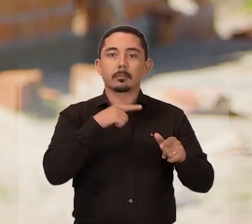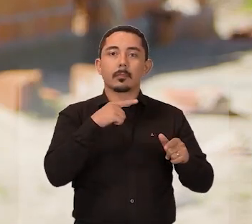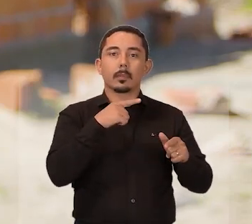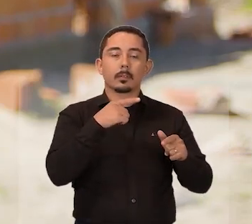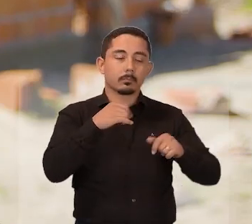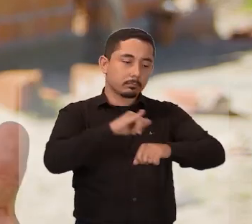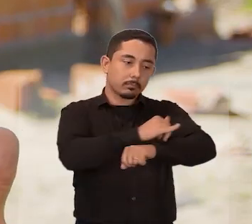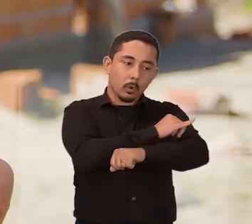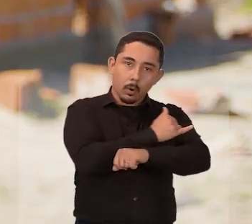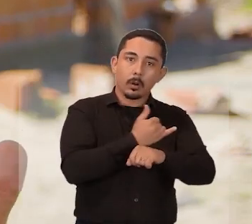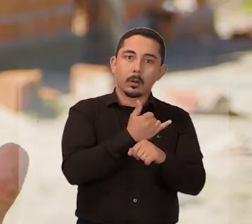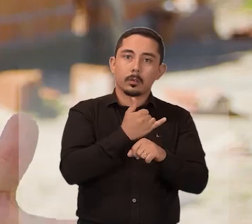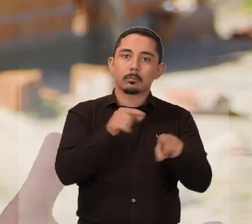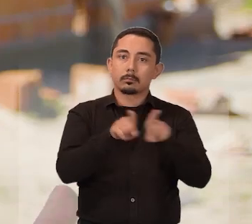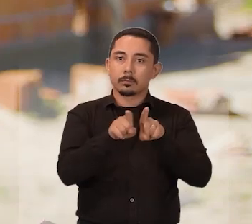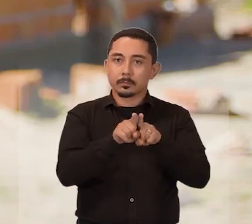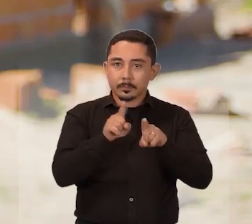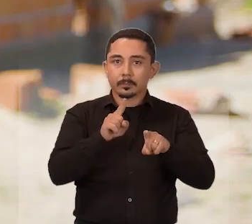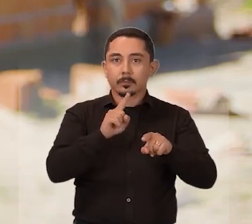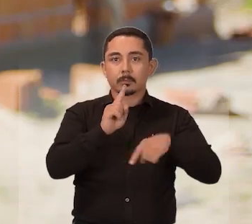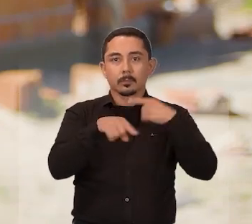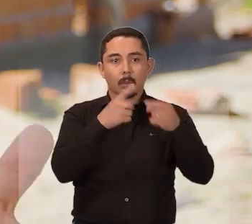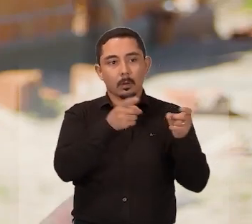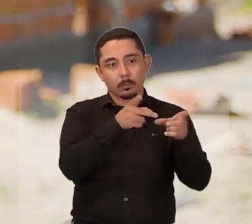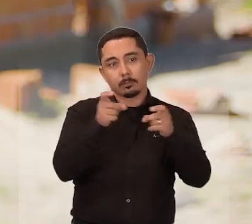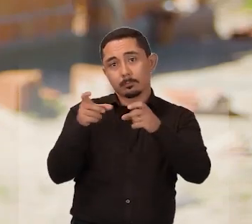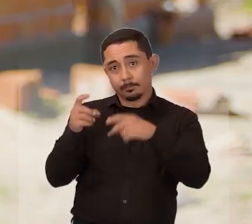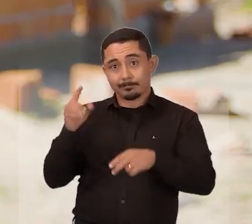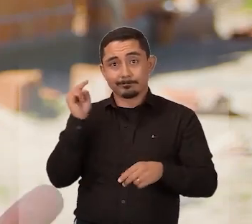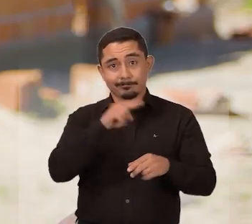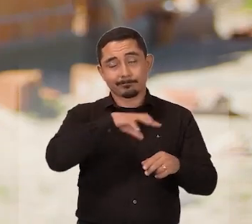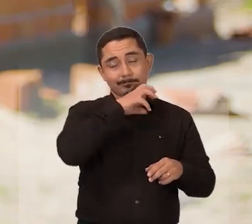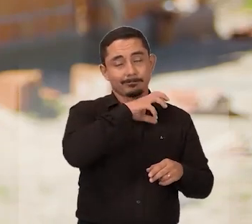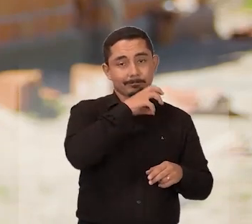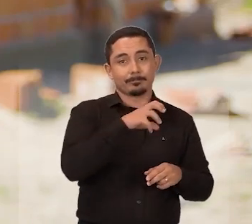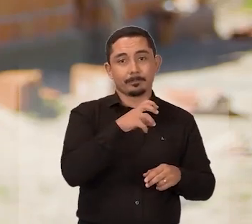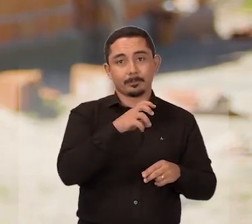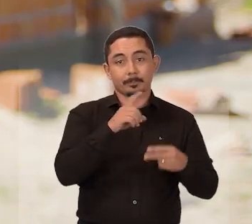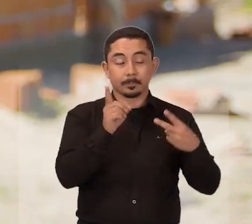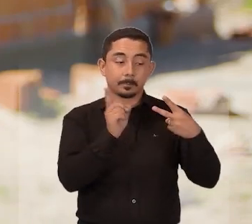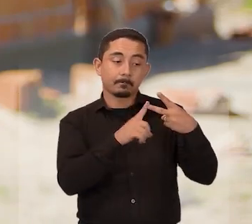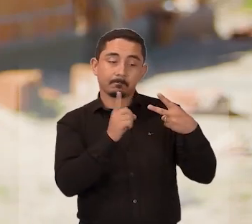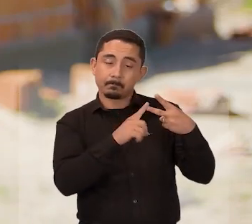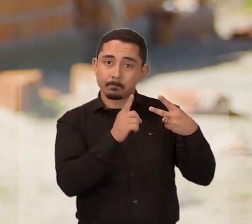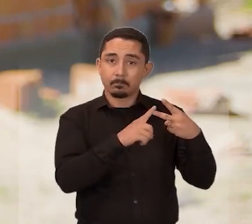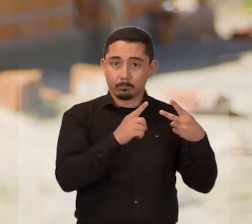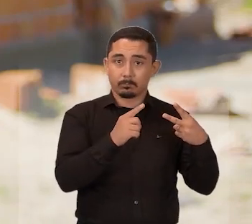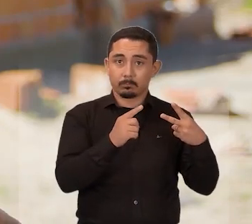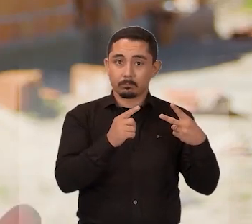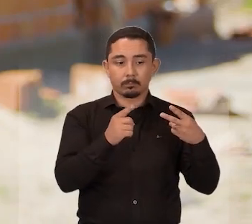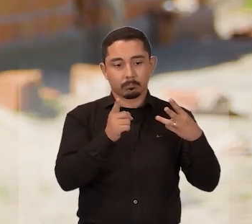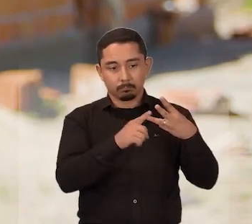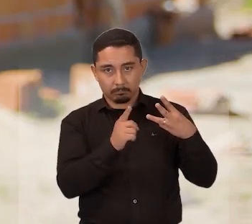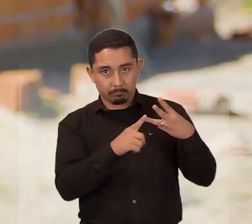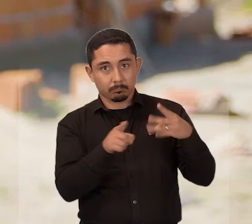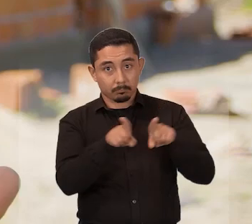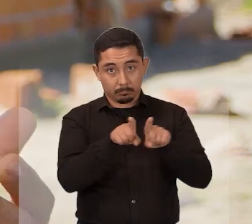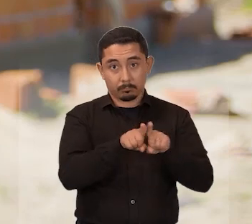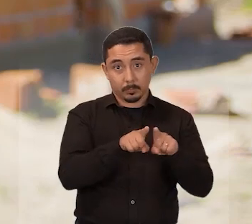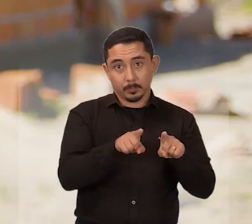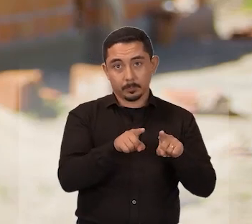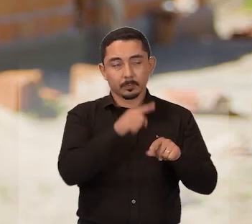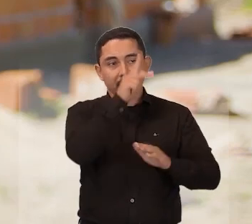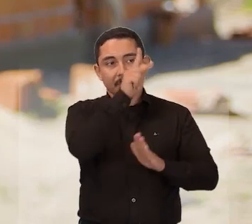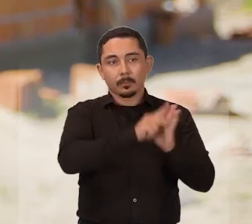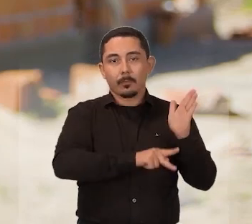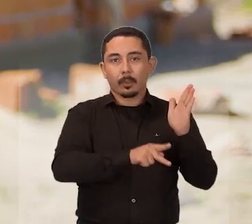trabalhadores vão realizar o trabalho de engorda e, posteriormente, de comercialização desses animais. No segundo ciclo e